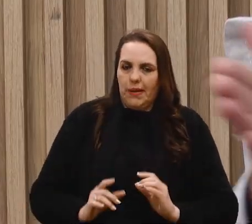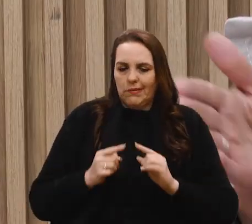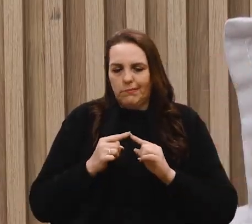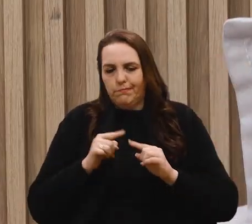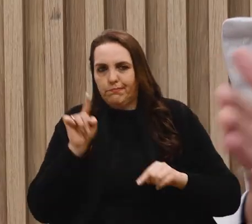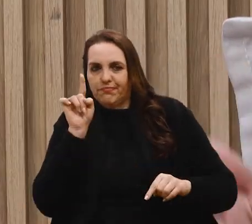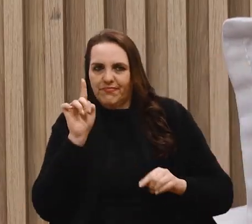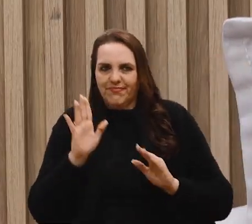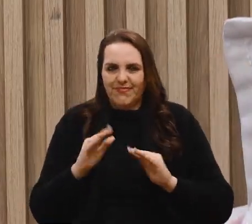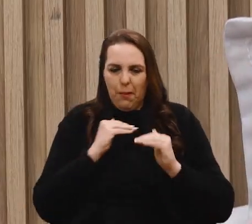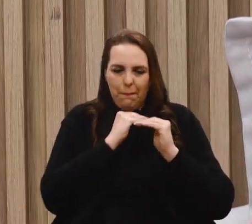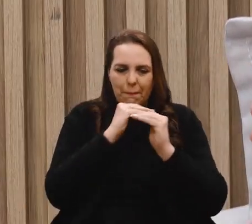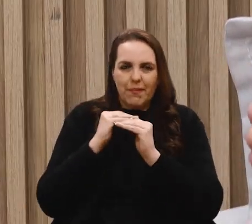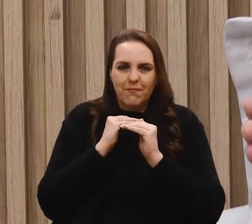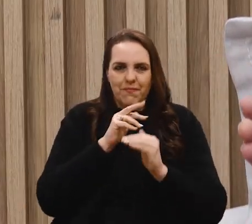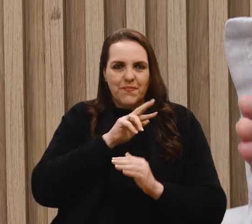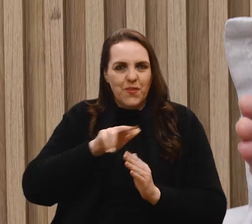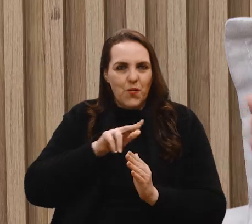das caixinhas.